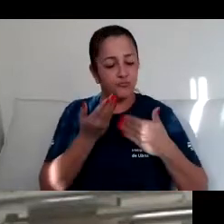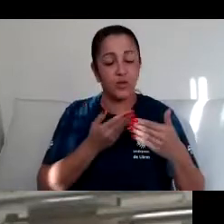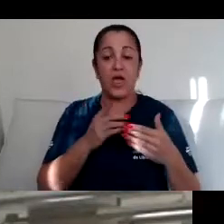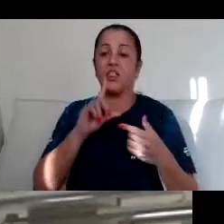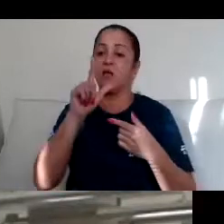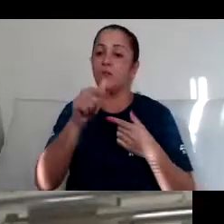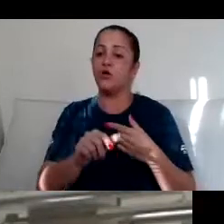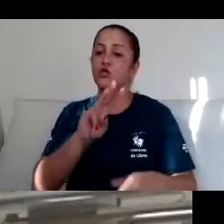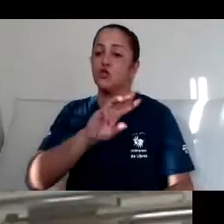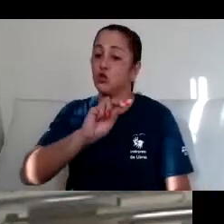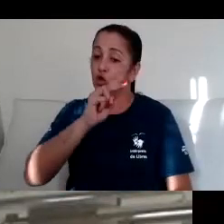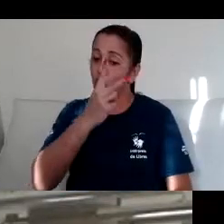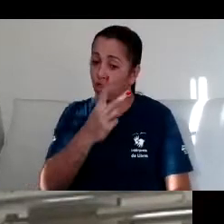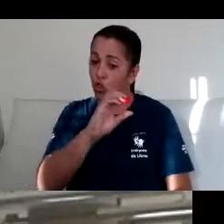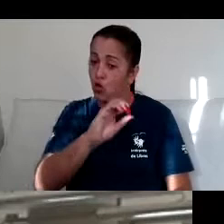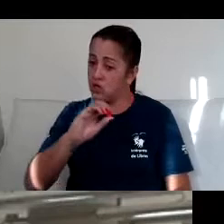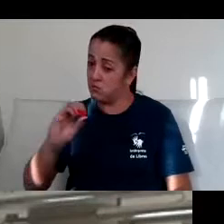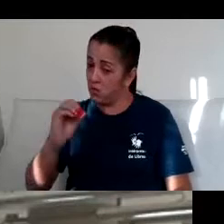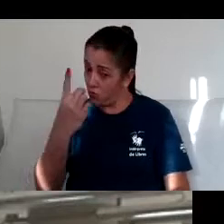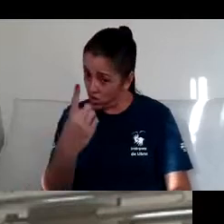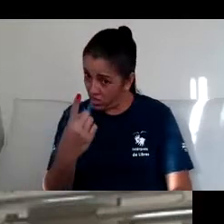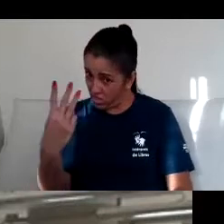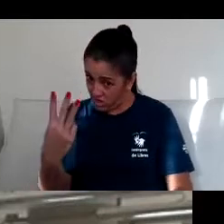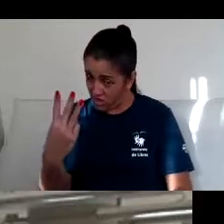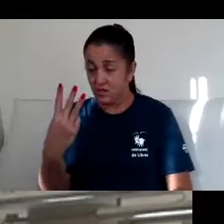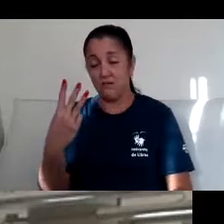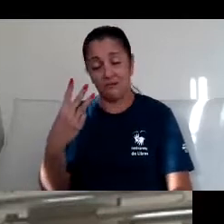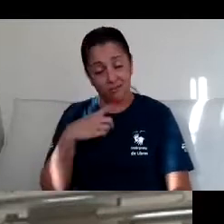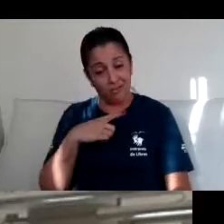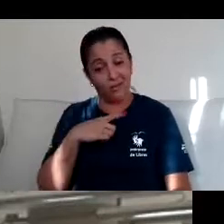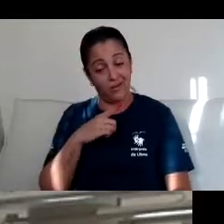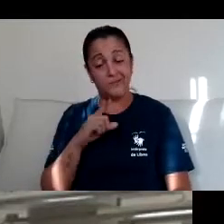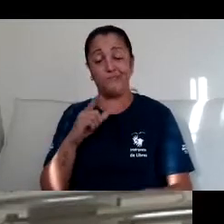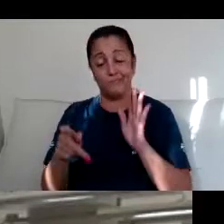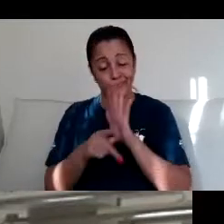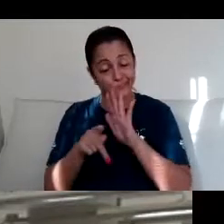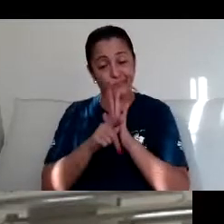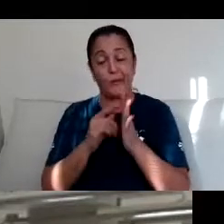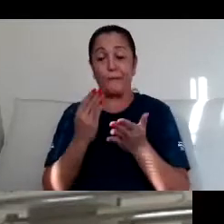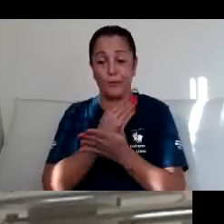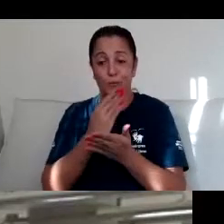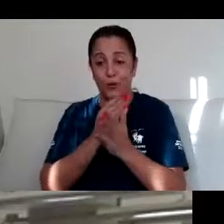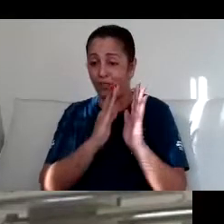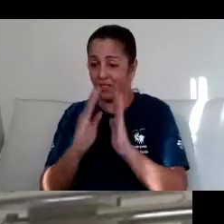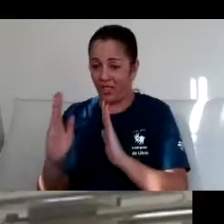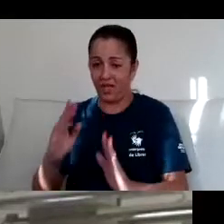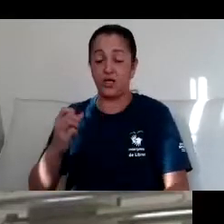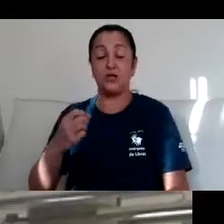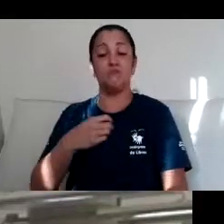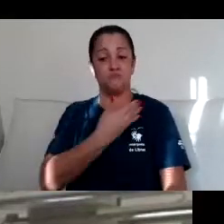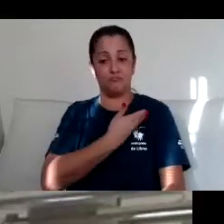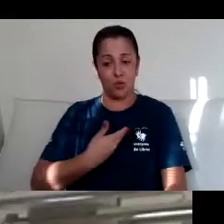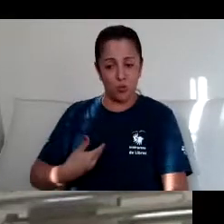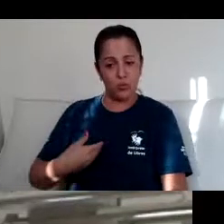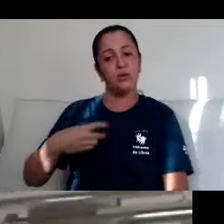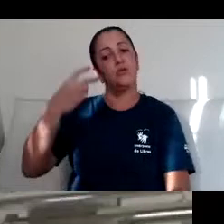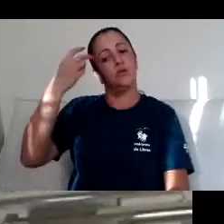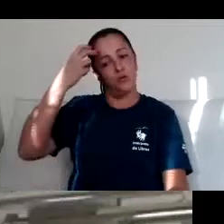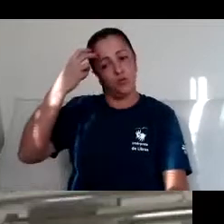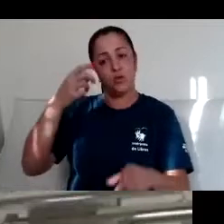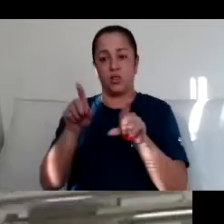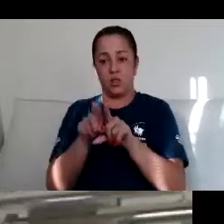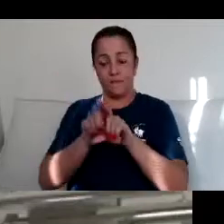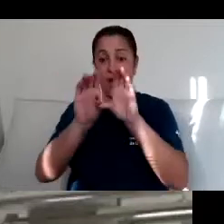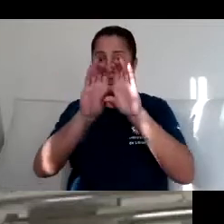uma biblioteca pública no bairro ligada à Secretaria Municipal de Cultura. Nós temos também 2 CELs no bairro, ligados à